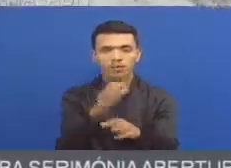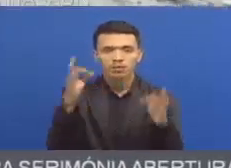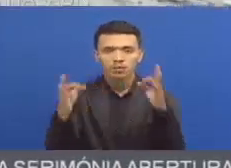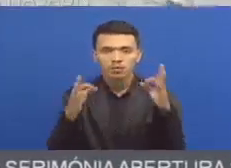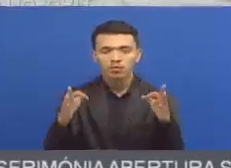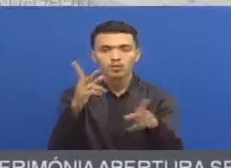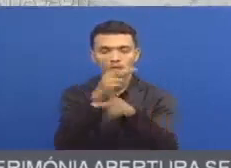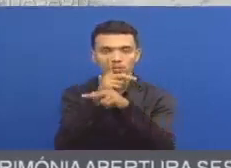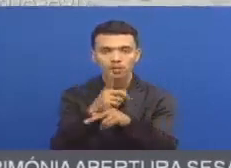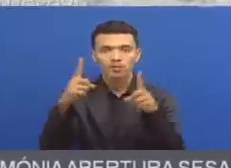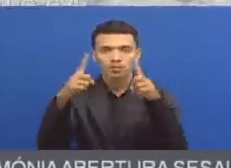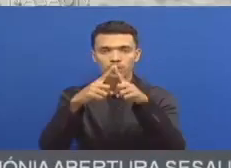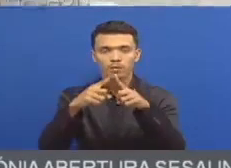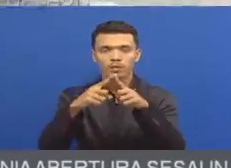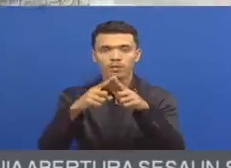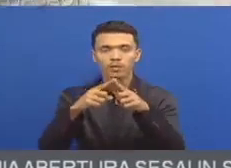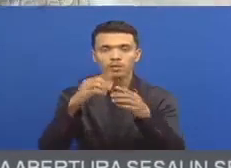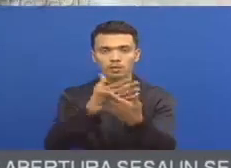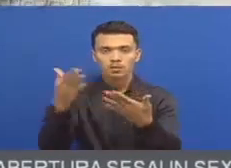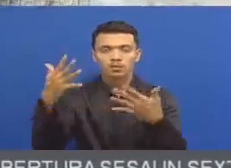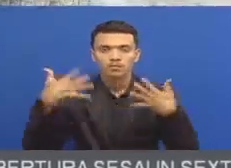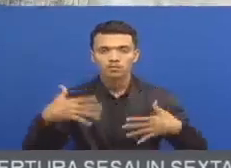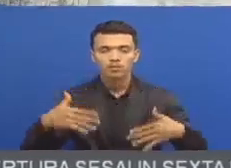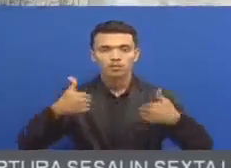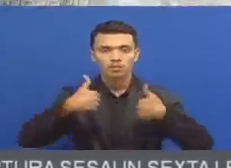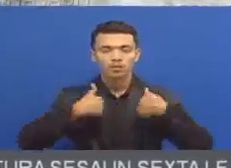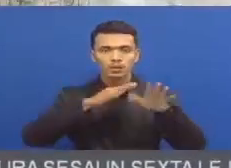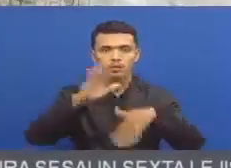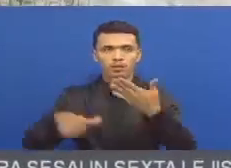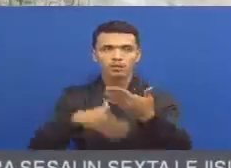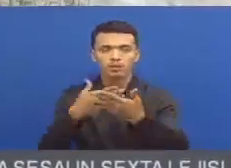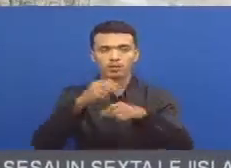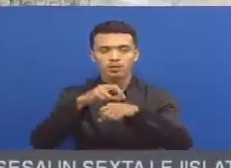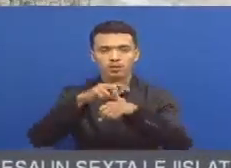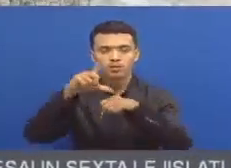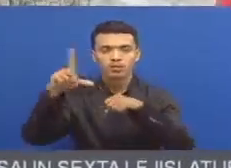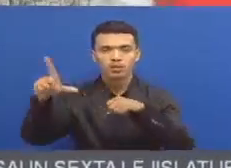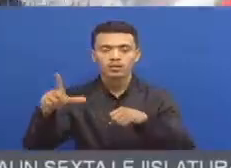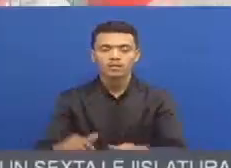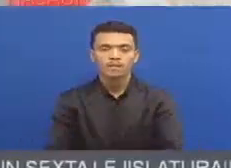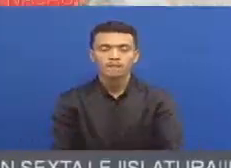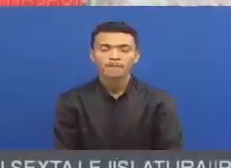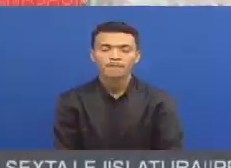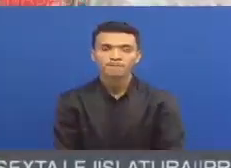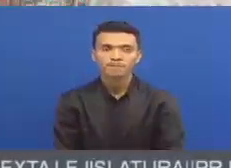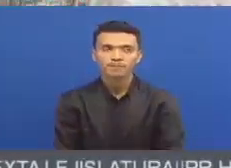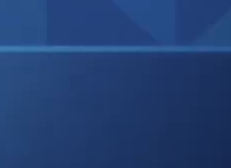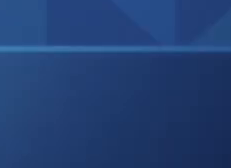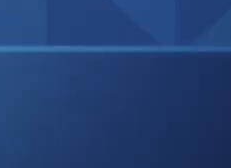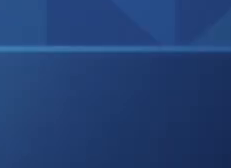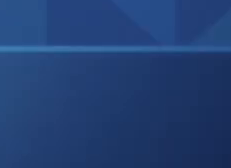Nembele halo prevenção para exploitação de material explosivo e a território nacional. Cristóvão Silva para